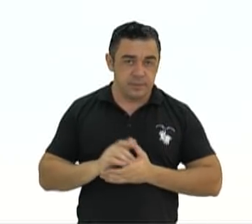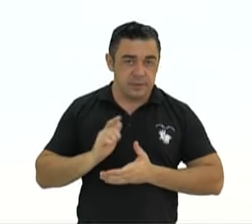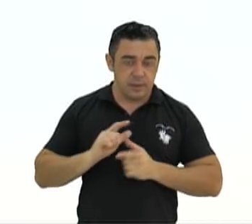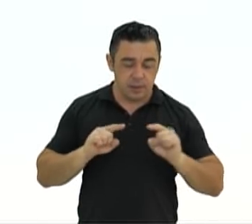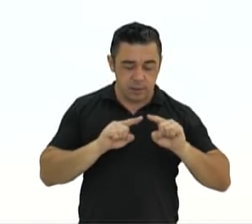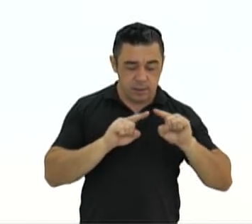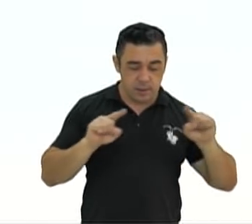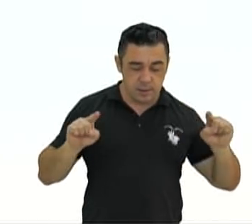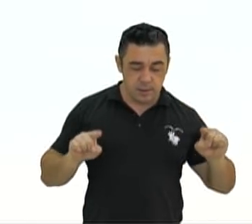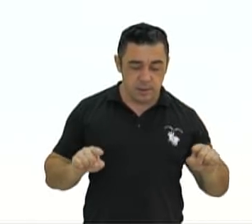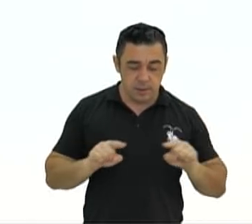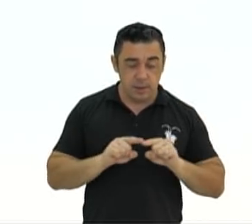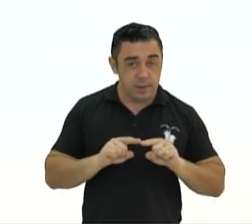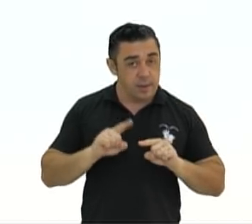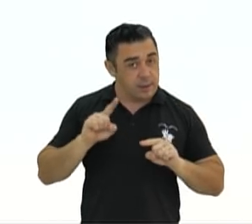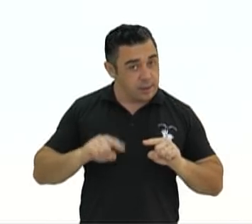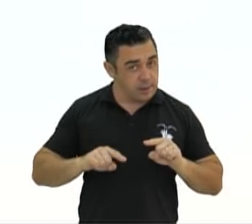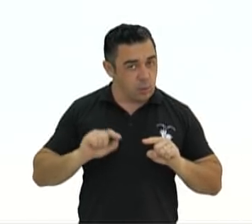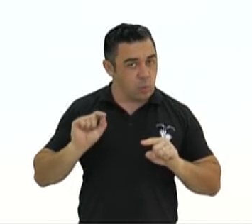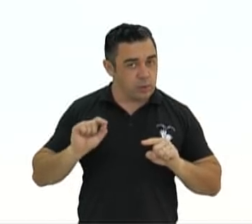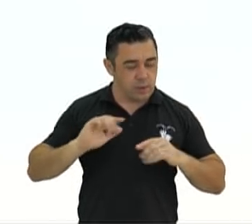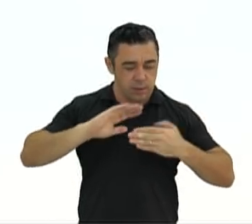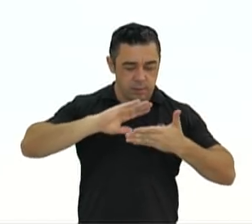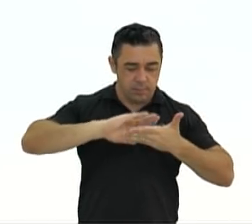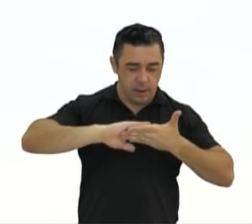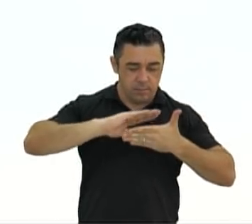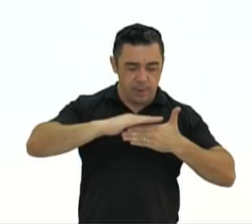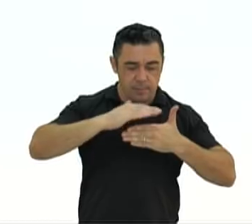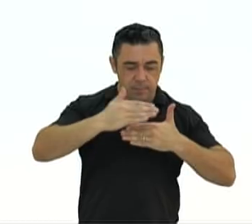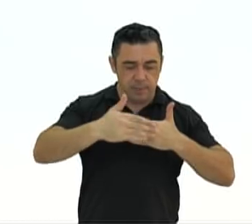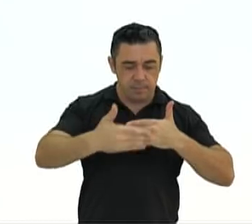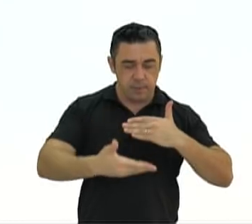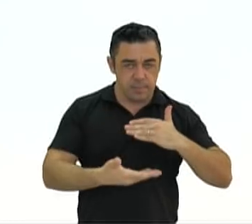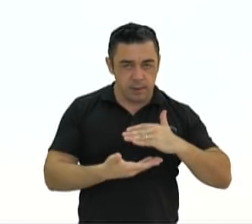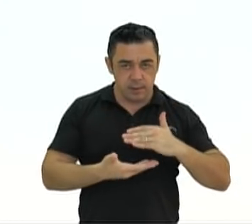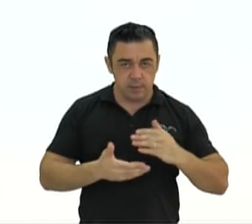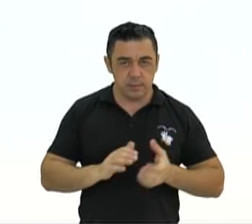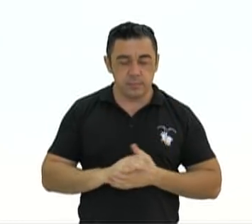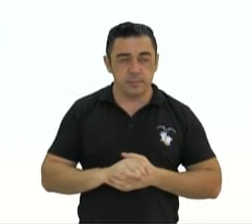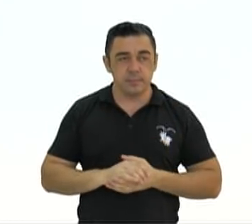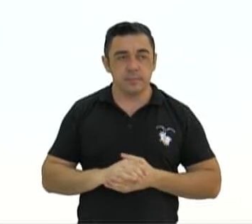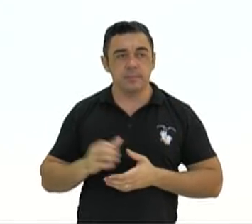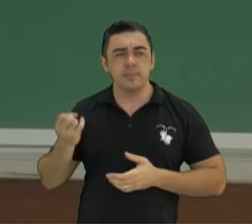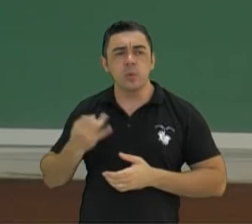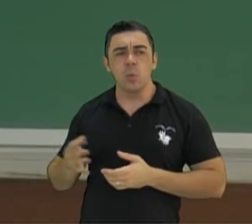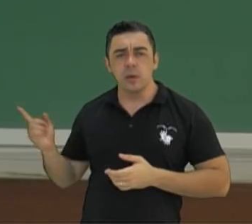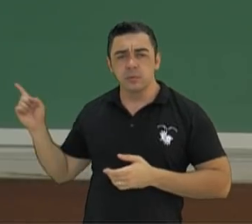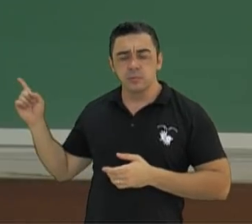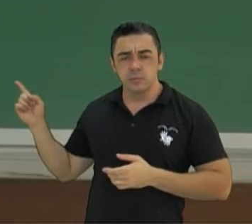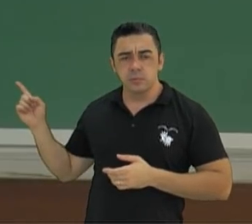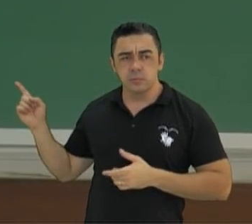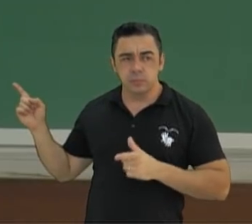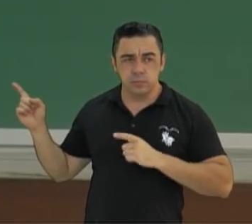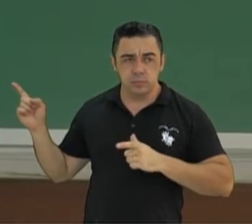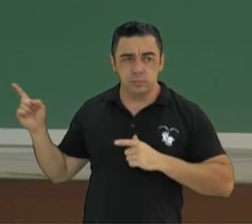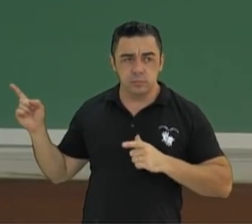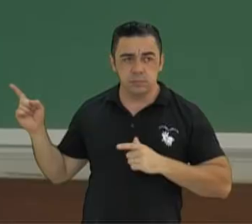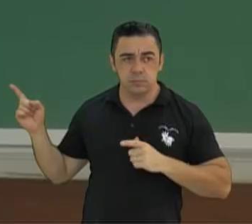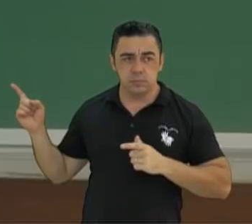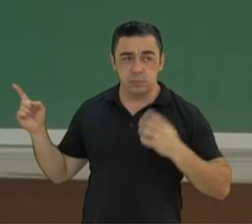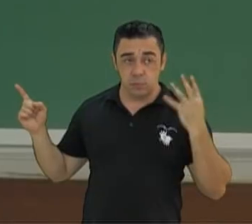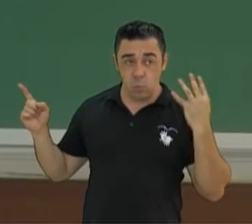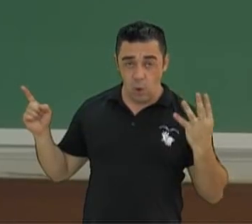nossas faces laterais, aquilo que vai em toda a lateral da caixa. Quantos retângulos a gente vai